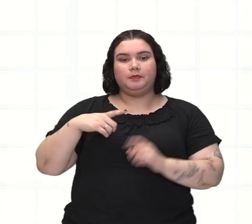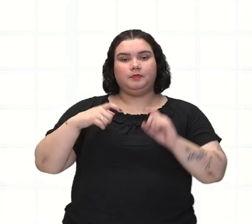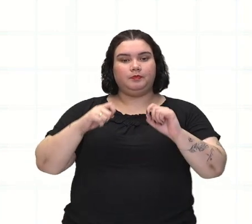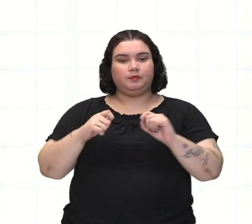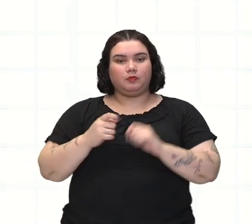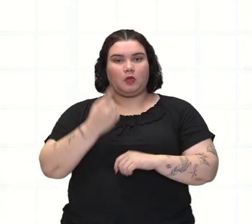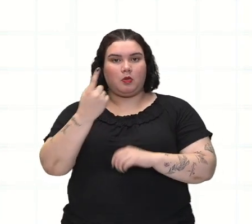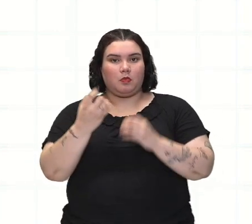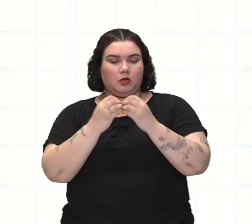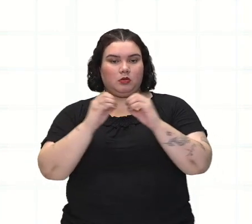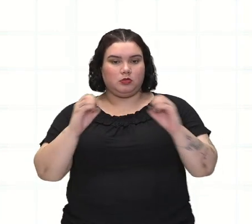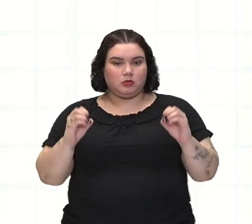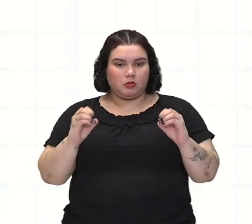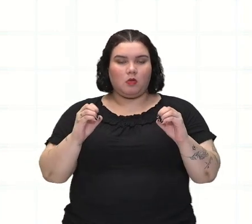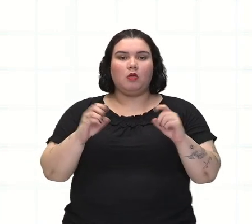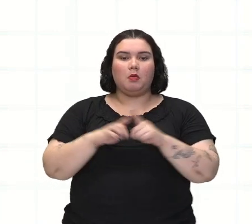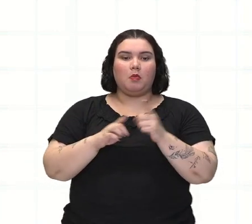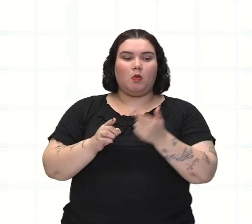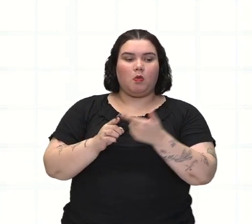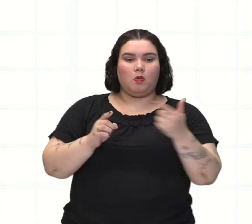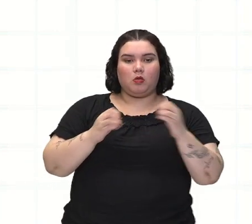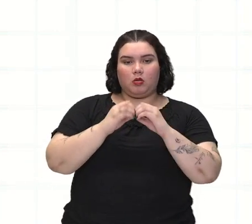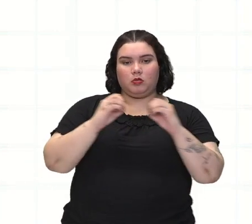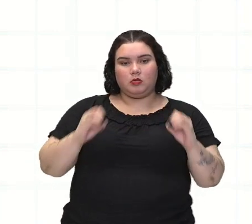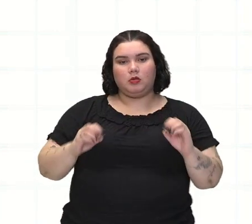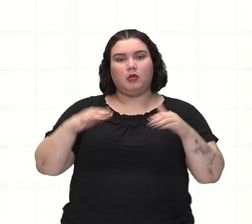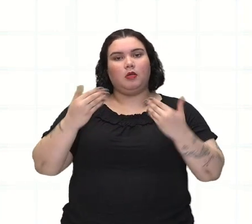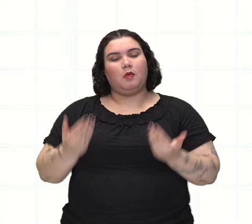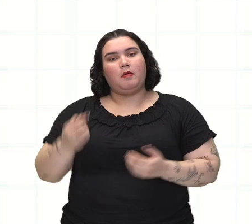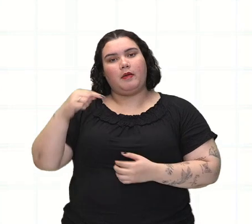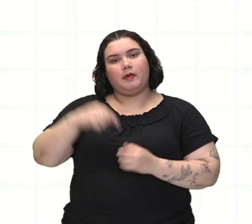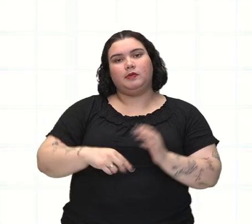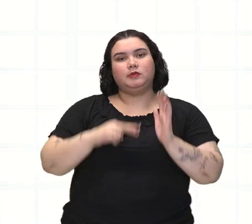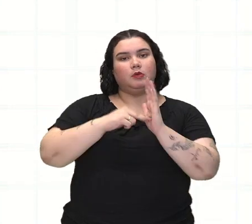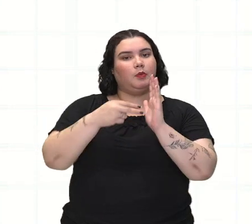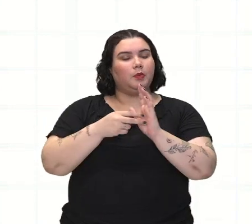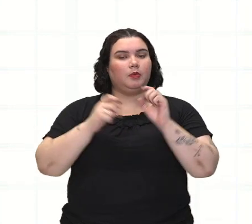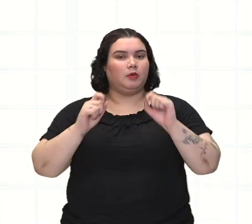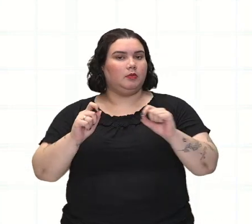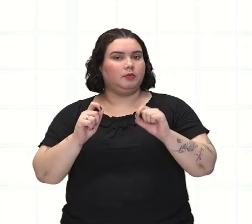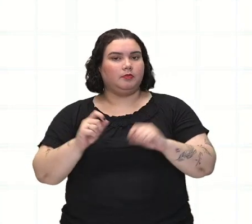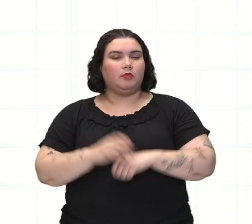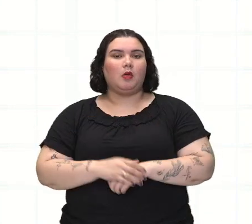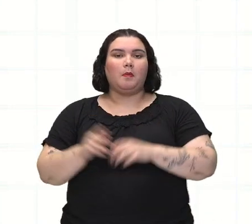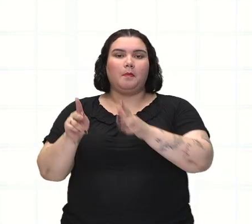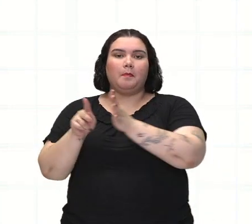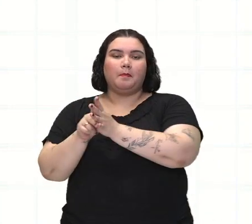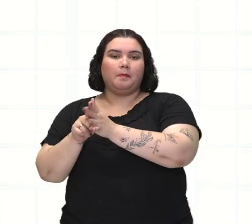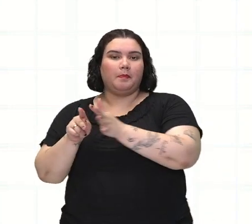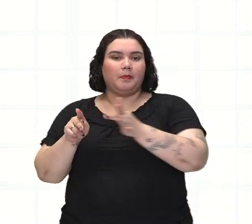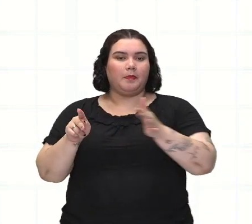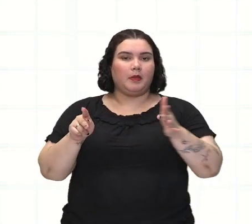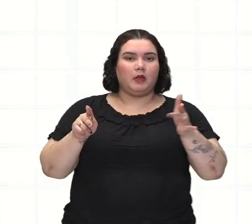oração, outra oração, nós chamamos isso de período